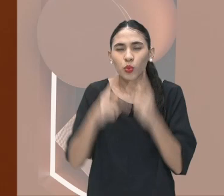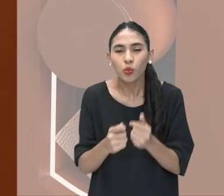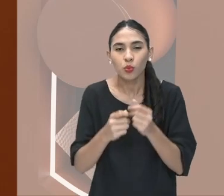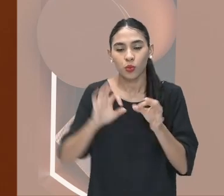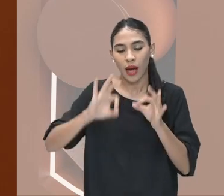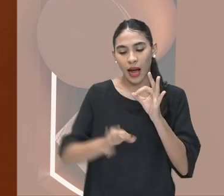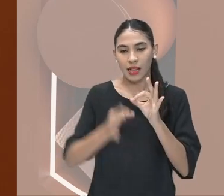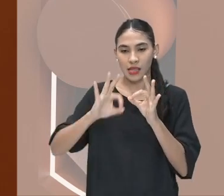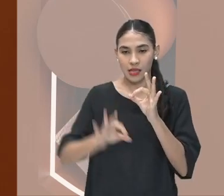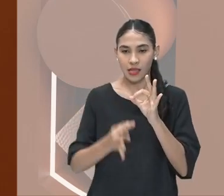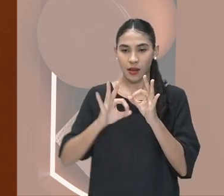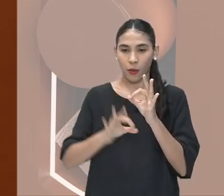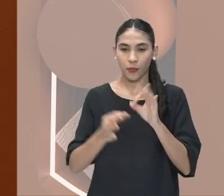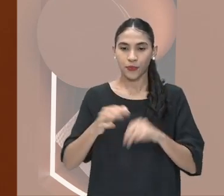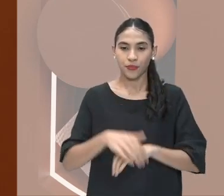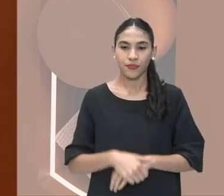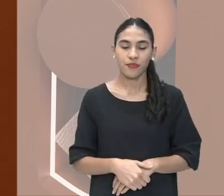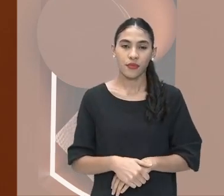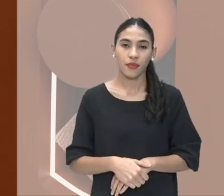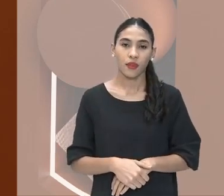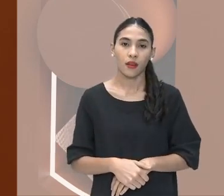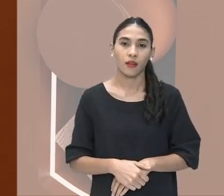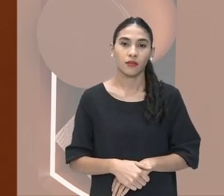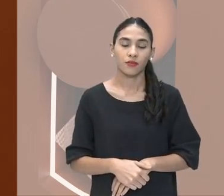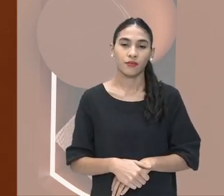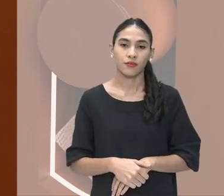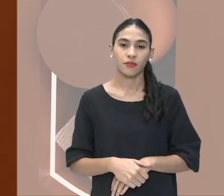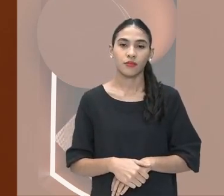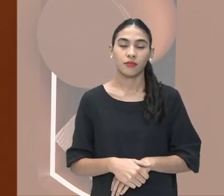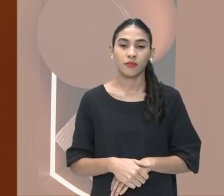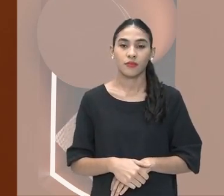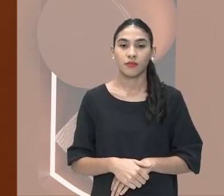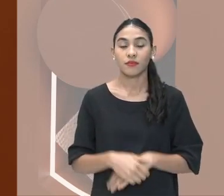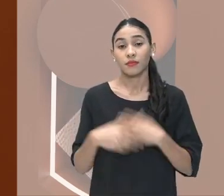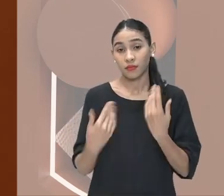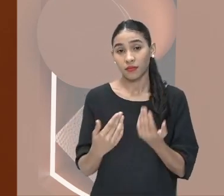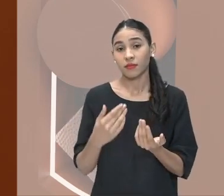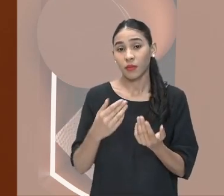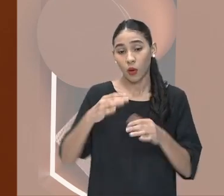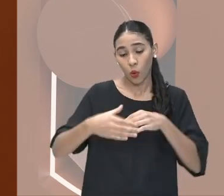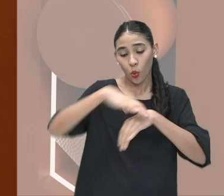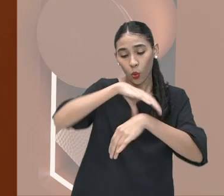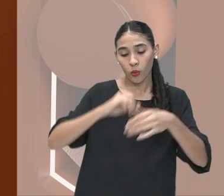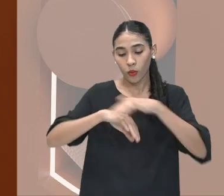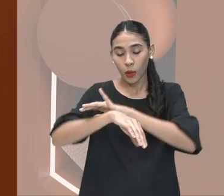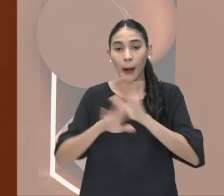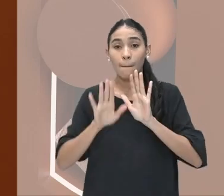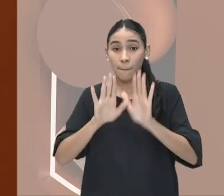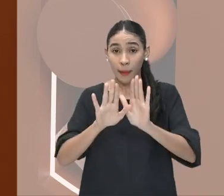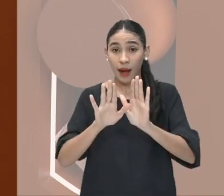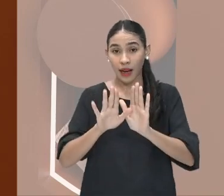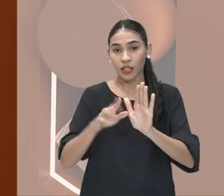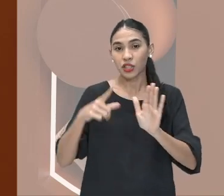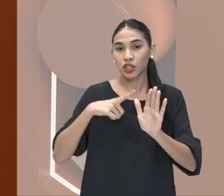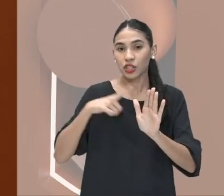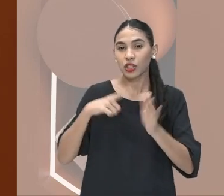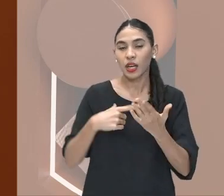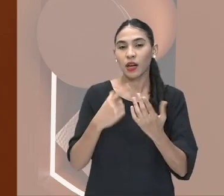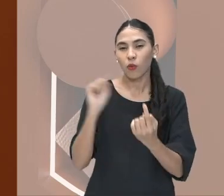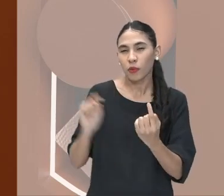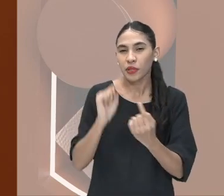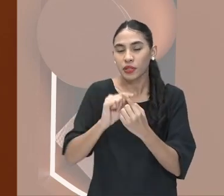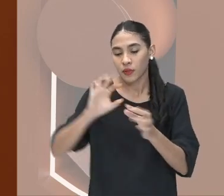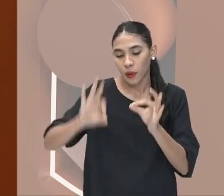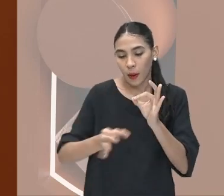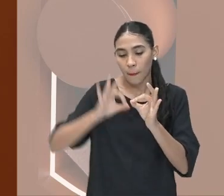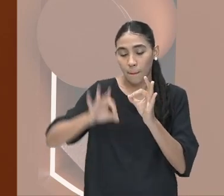isso? É feito, claro que é feito com a mão, mas artesanalmente. Mas quando a gente fala de